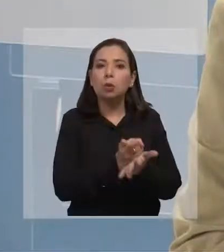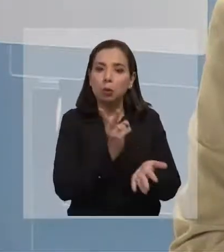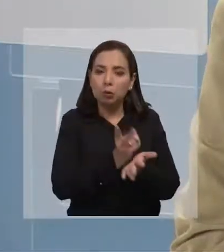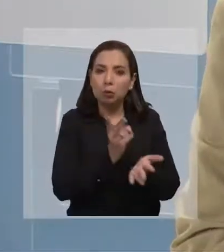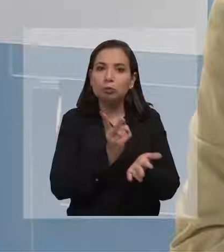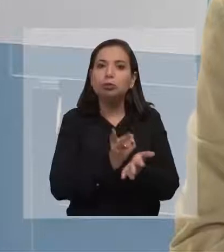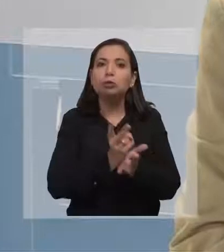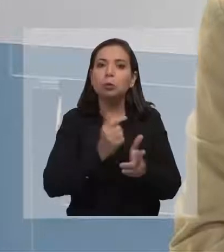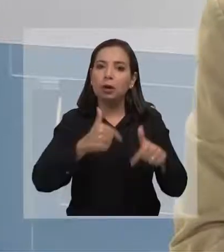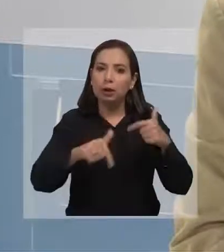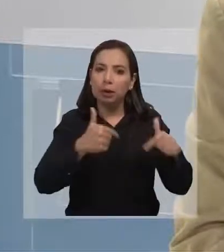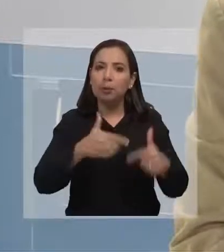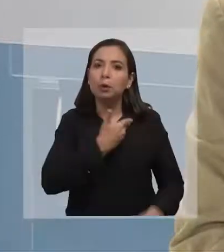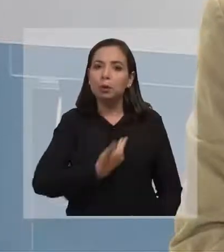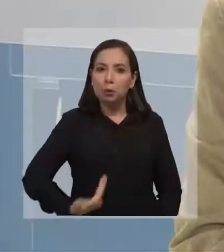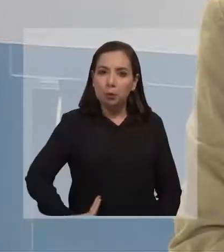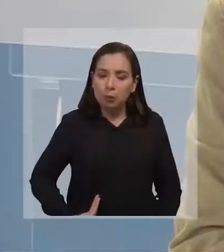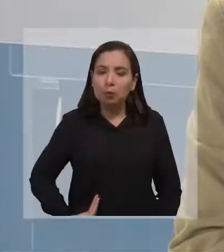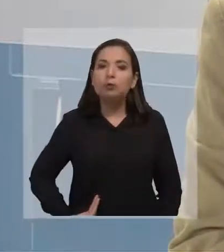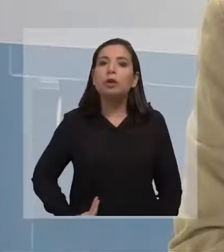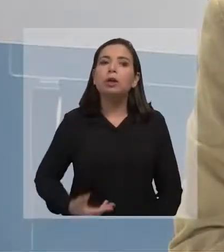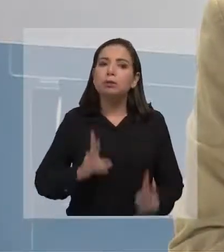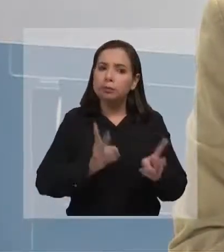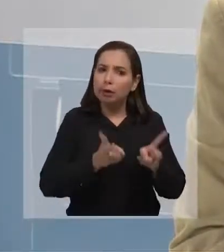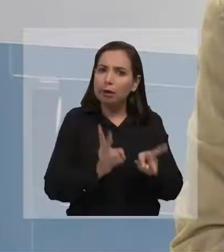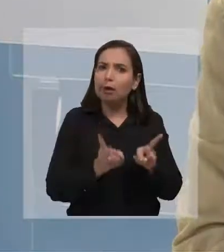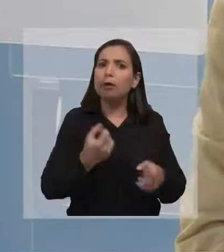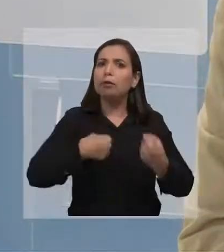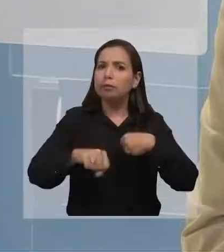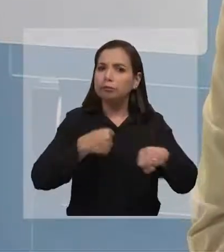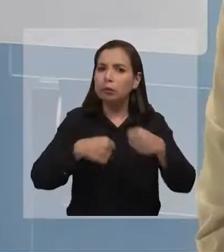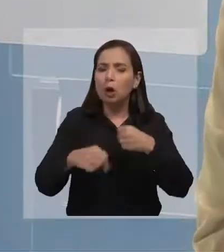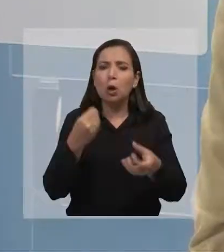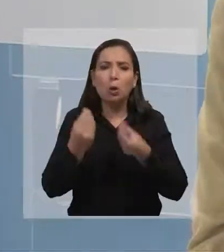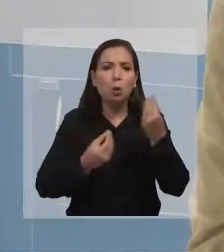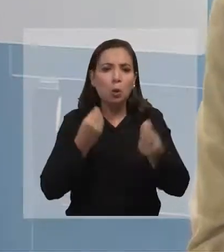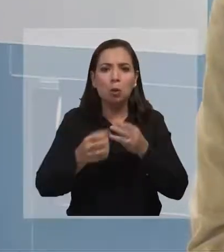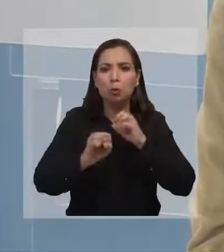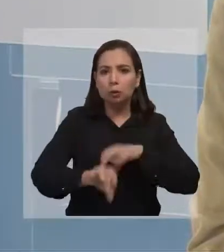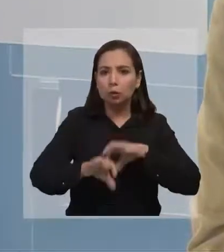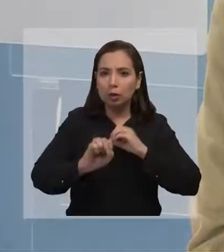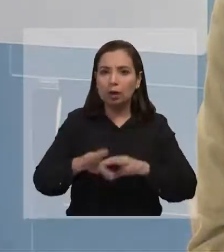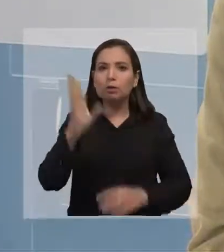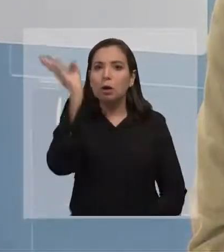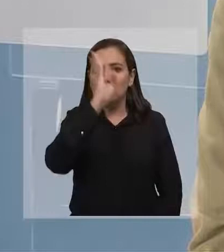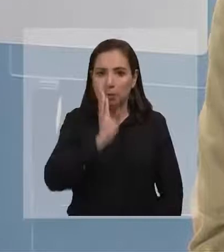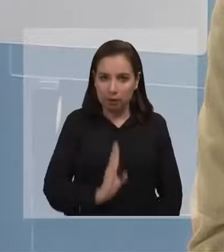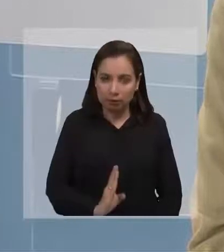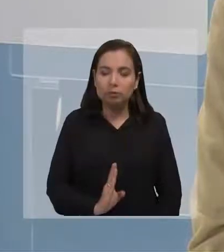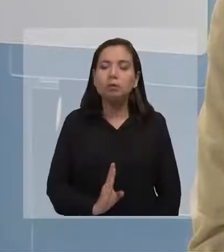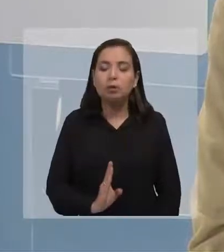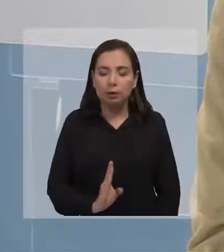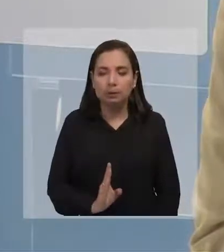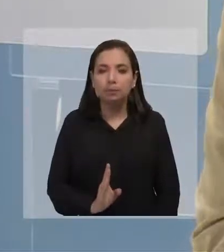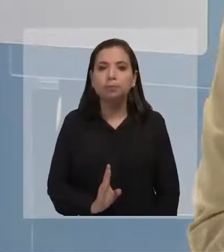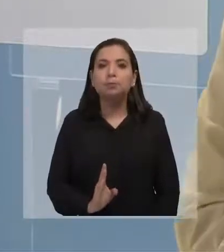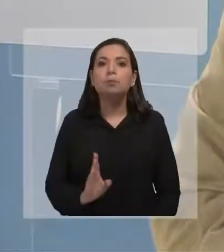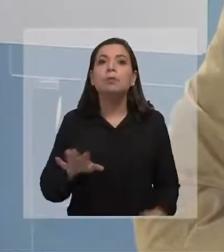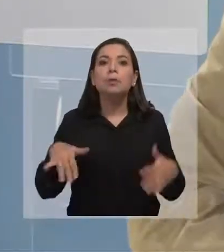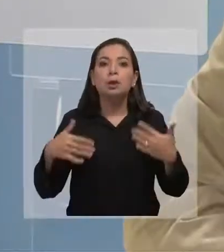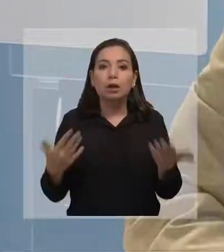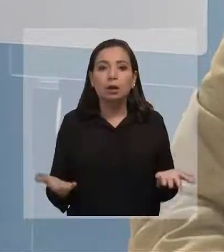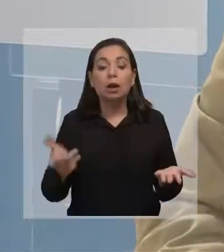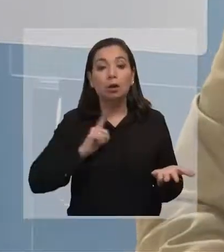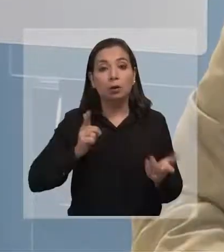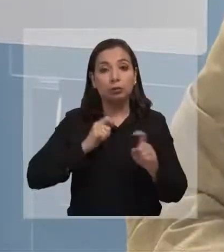no governo, permanece debatendo a educação brasileira, né? Um fato que durante